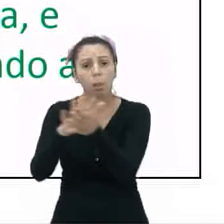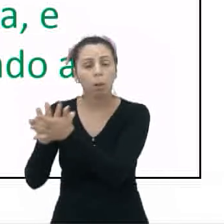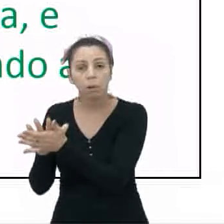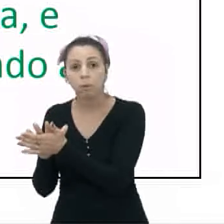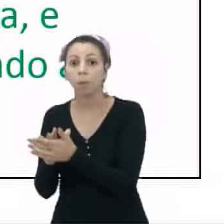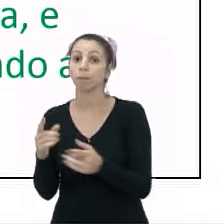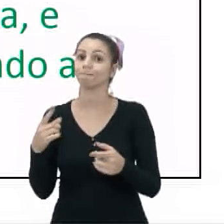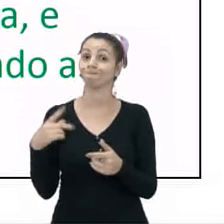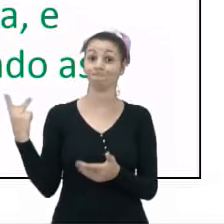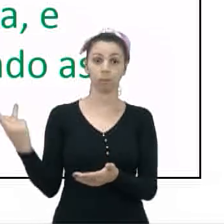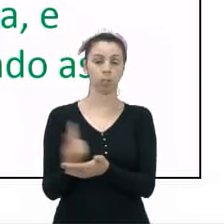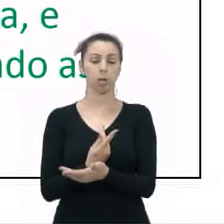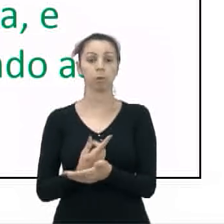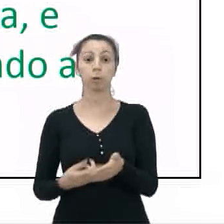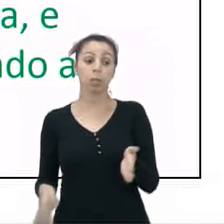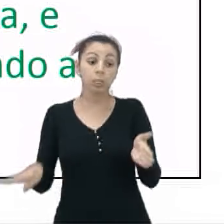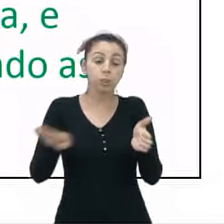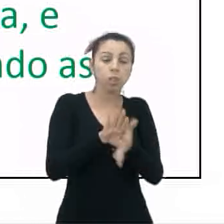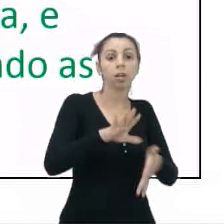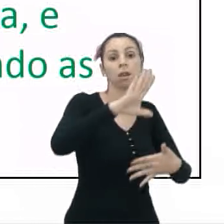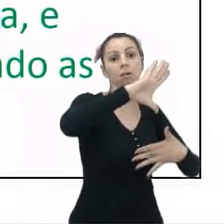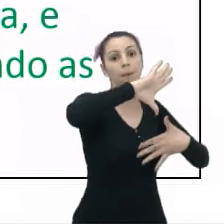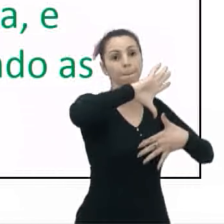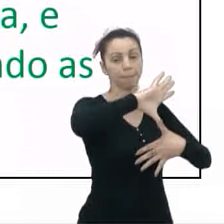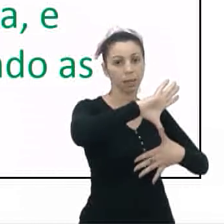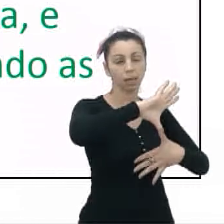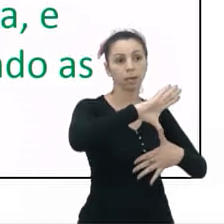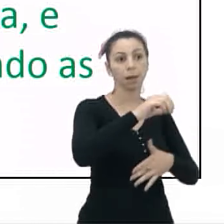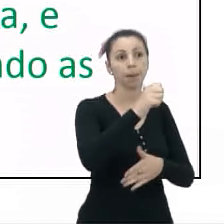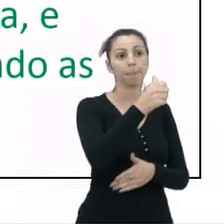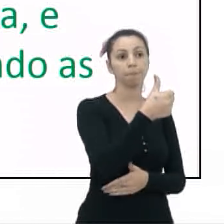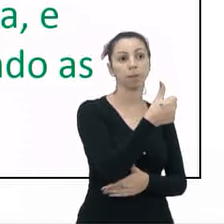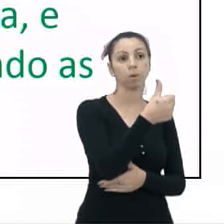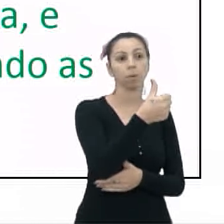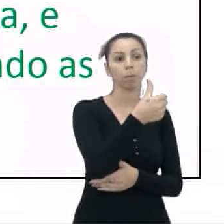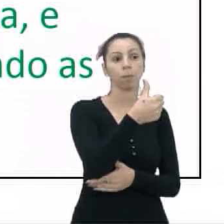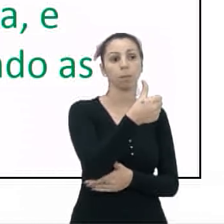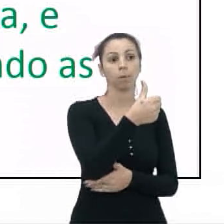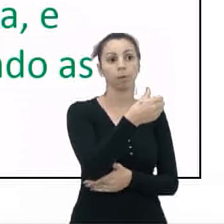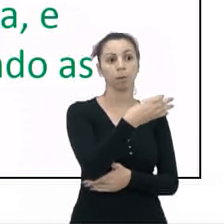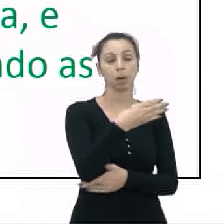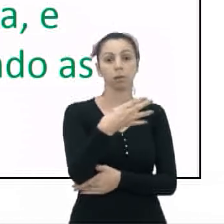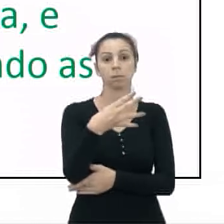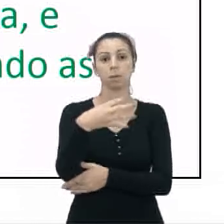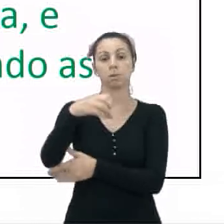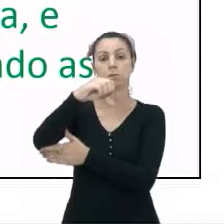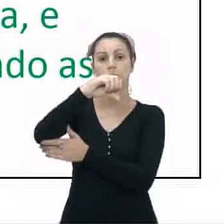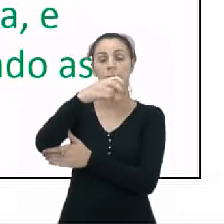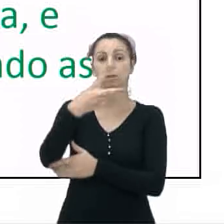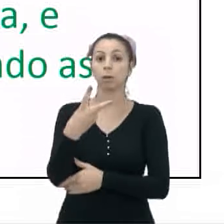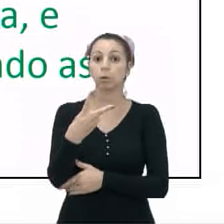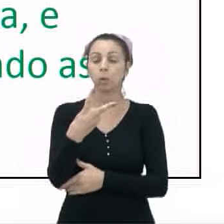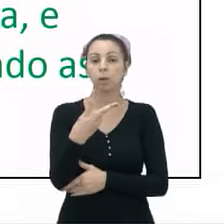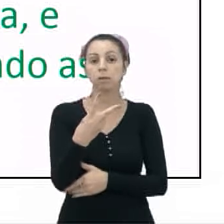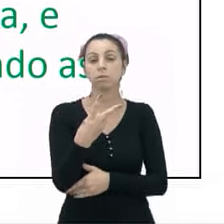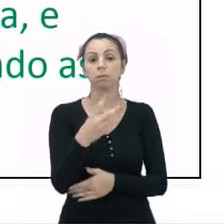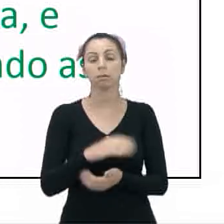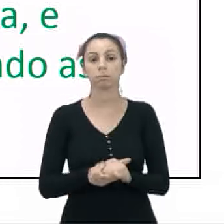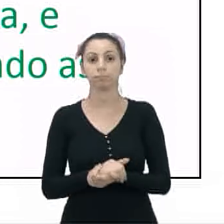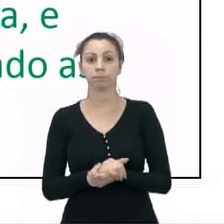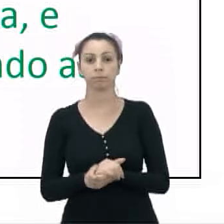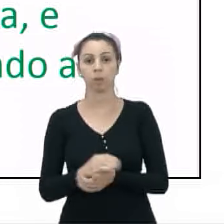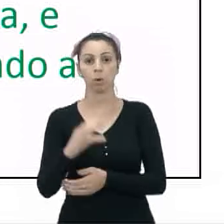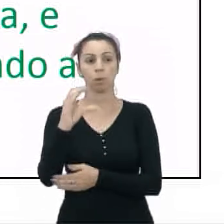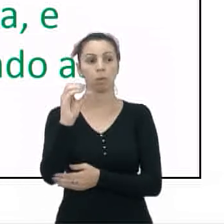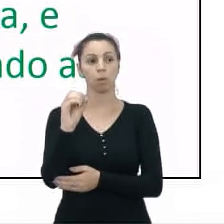chega à América em 1492 e foi um sucesso a expedição dele. Apesar do reconhecimento de Cristóvão